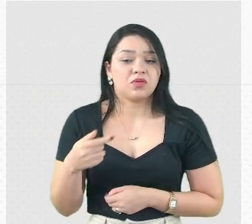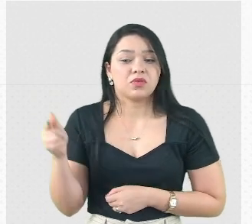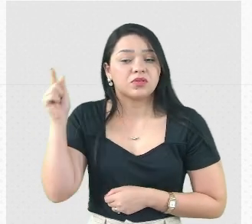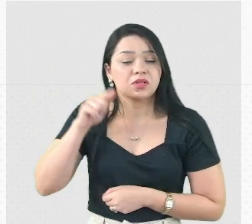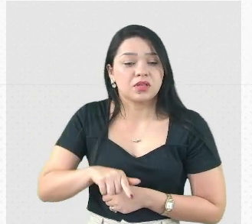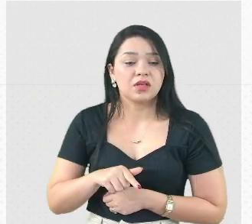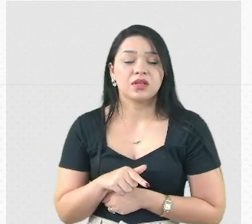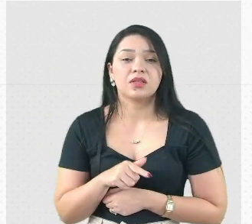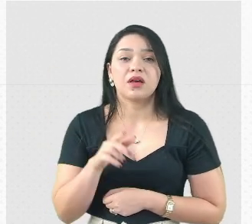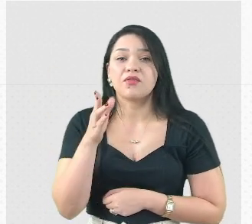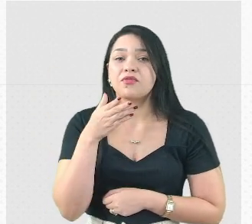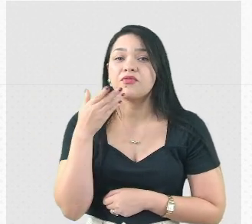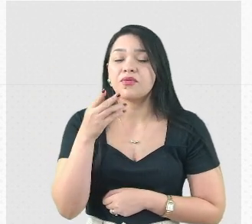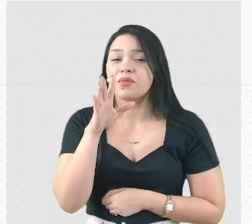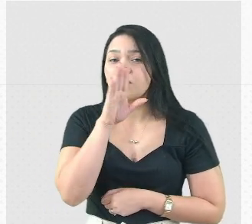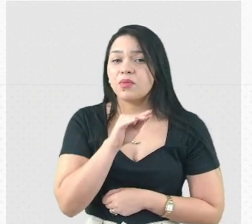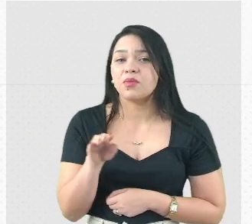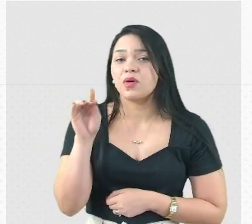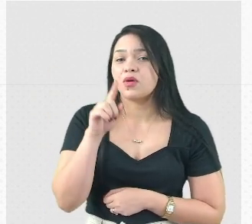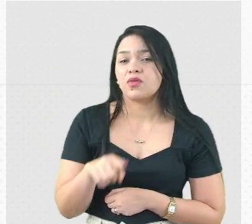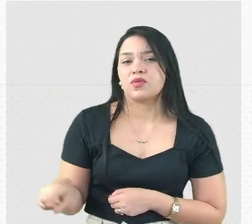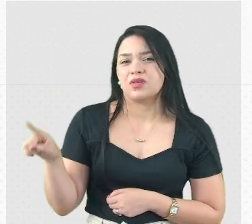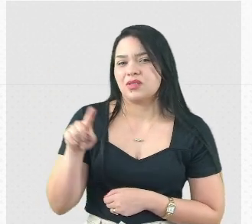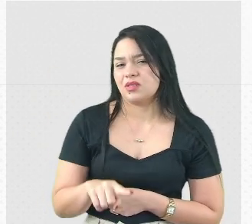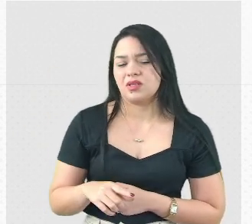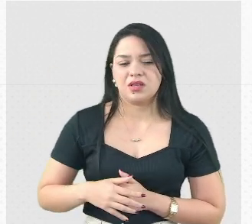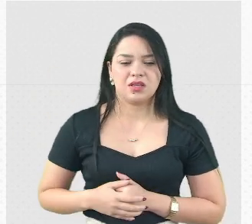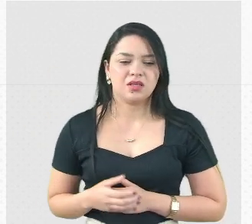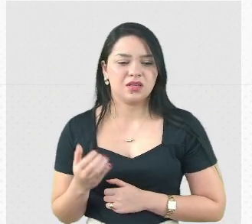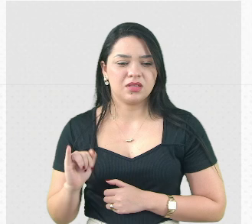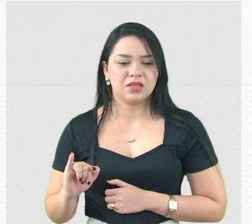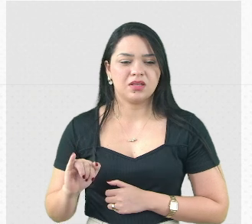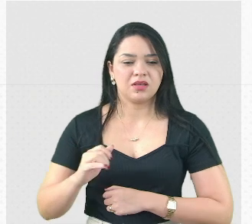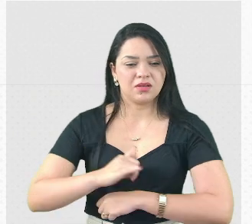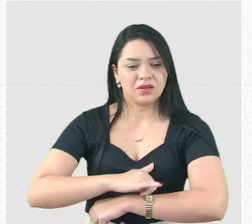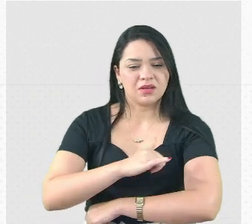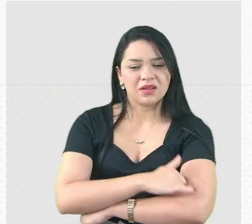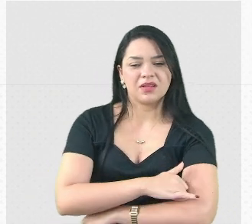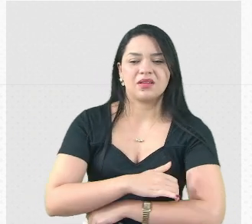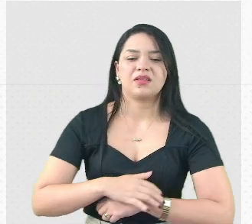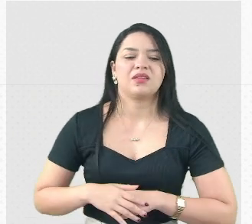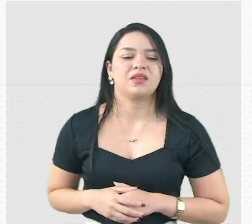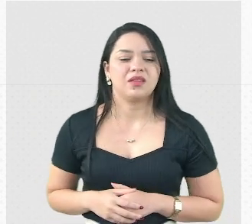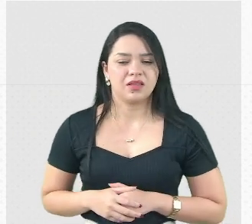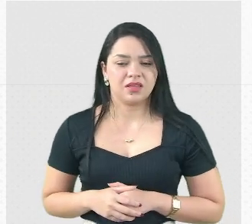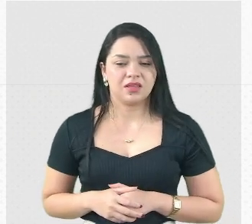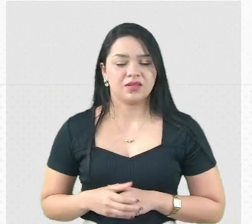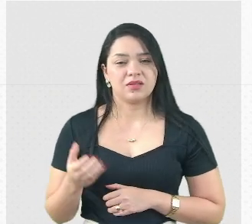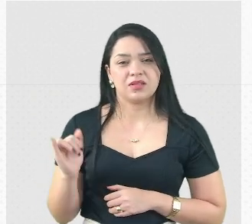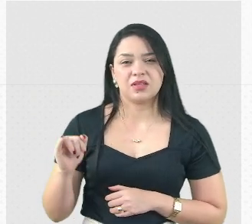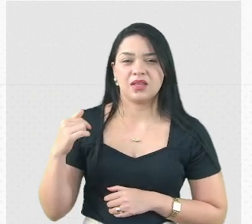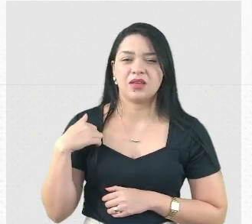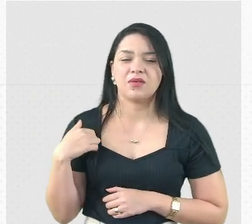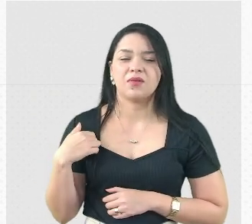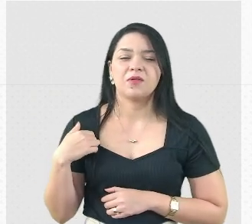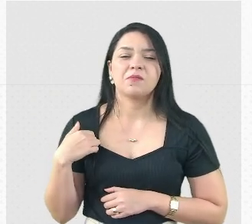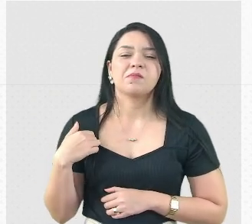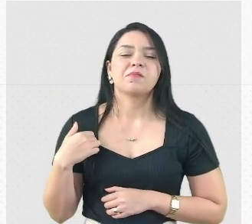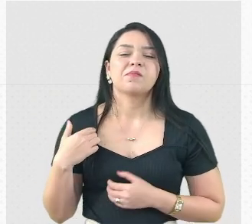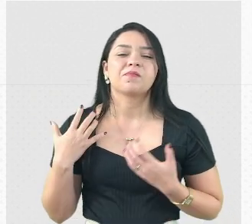estar verbalizando aqui para vocês. Se eu estivesse com sobrepeso, acima do peso, se eu estivesse